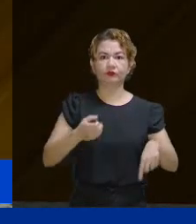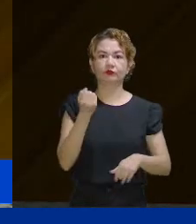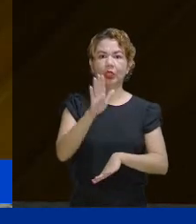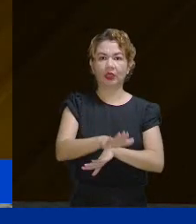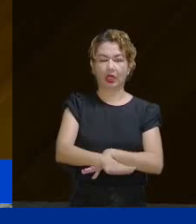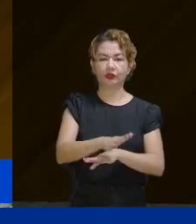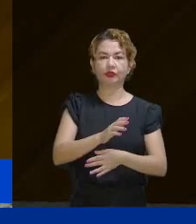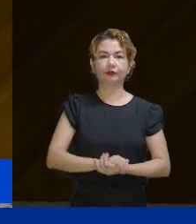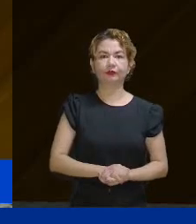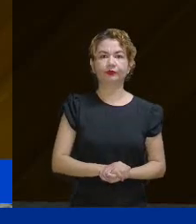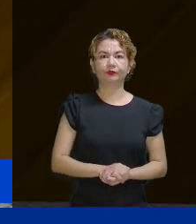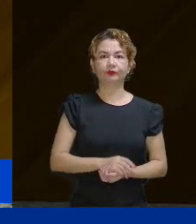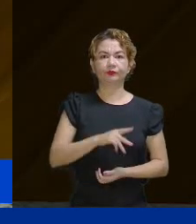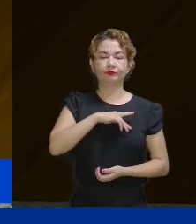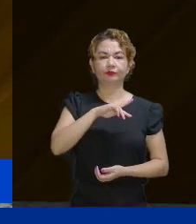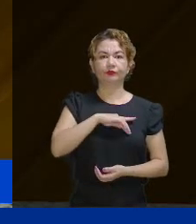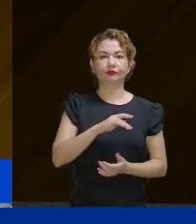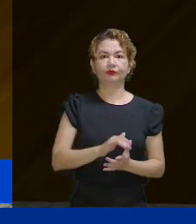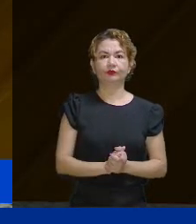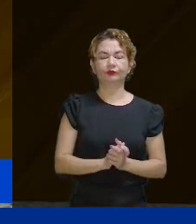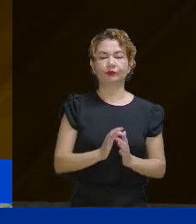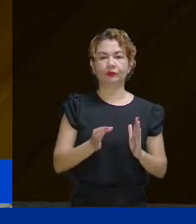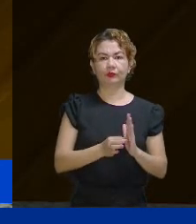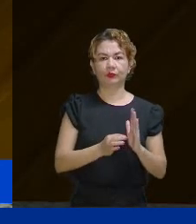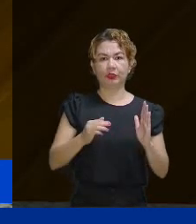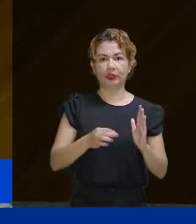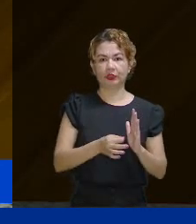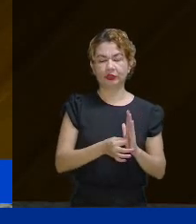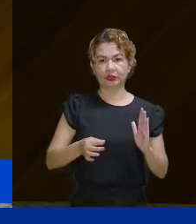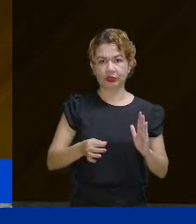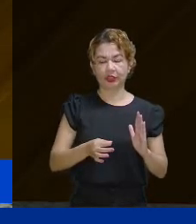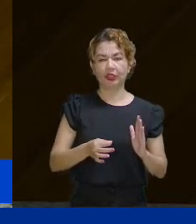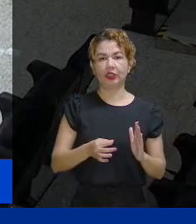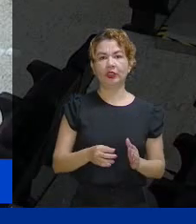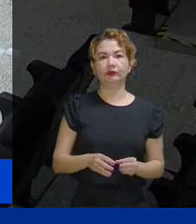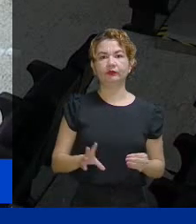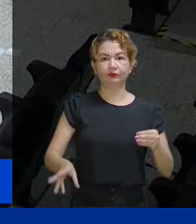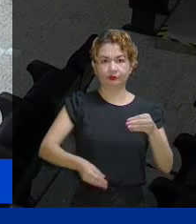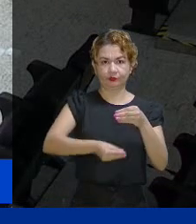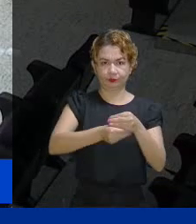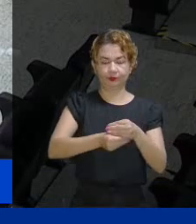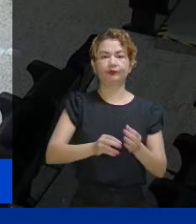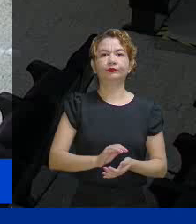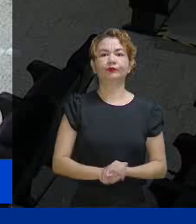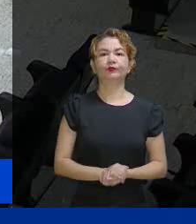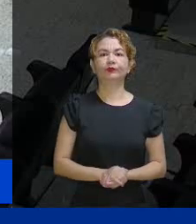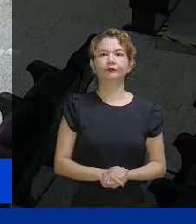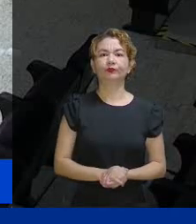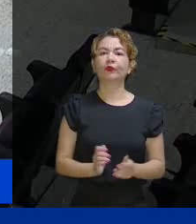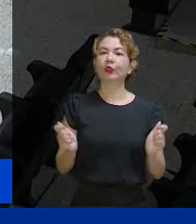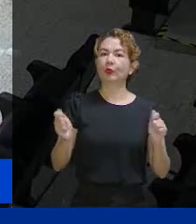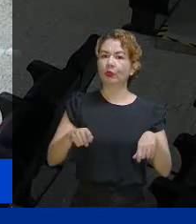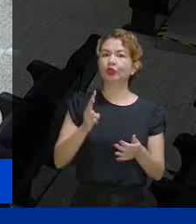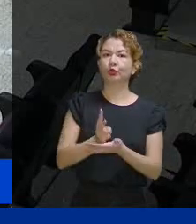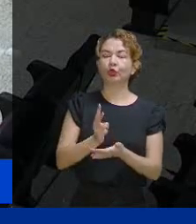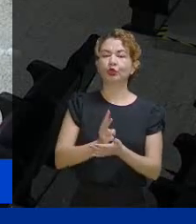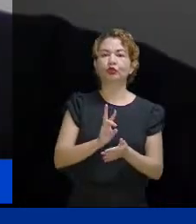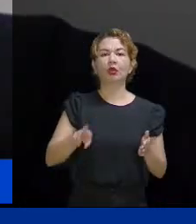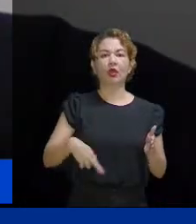boa tarde. O Ministério Público reitera os termos do parecer lançado aos autos. Pode prosseguir,